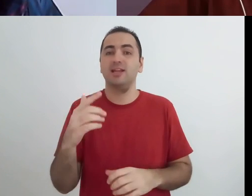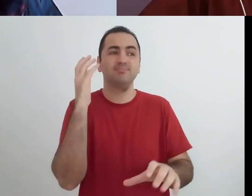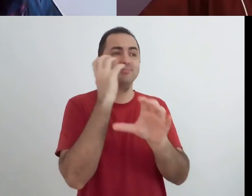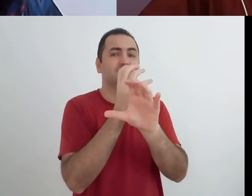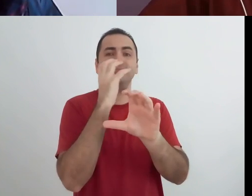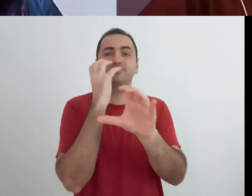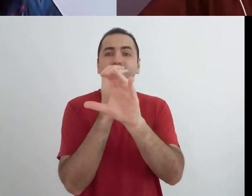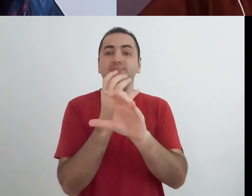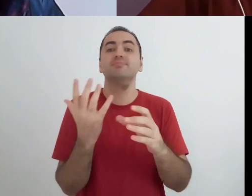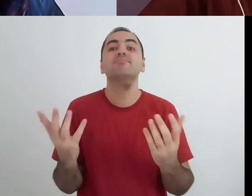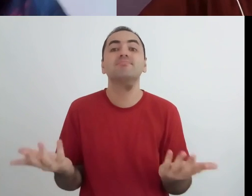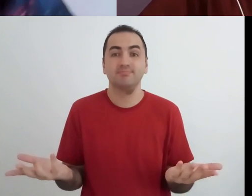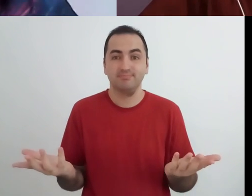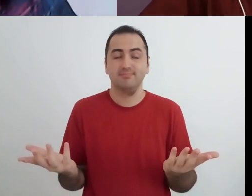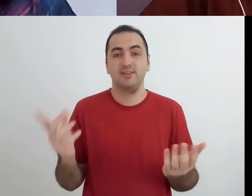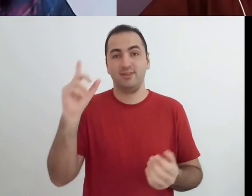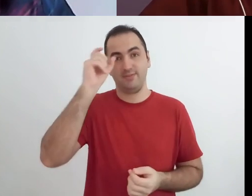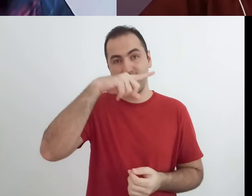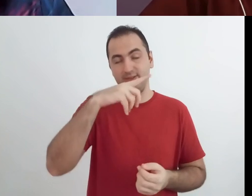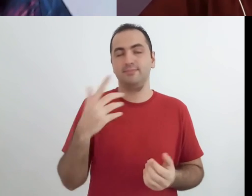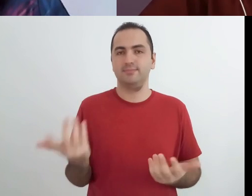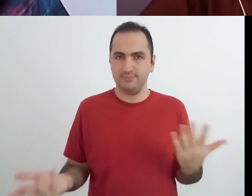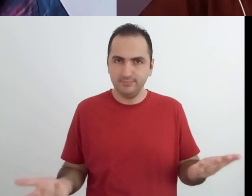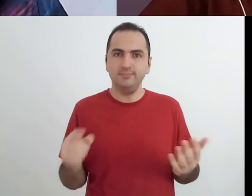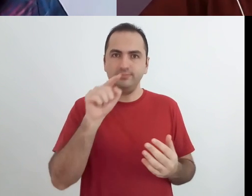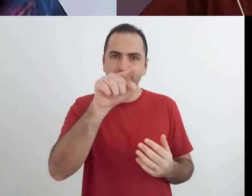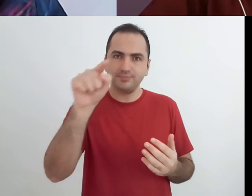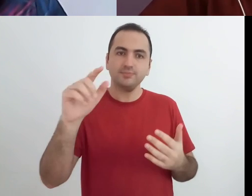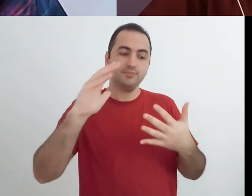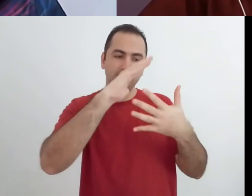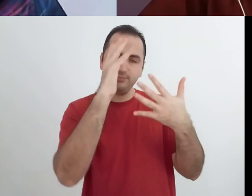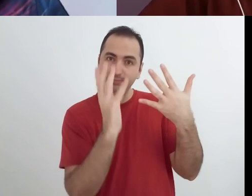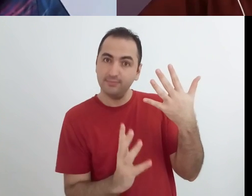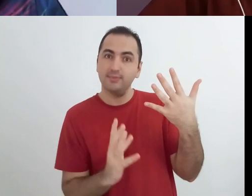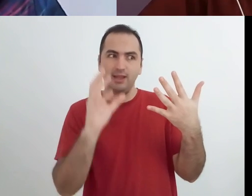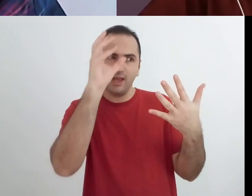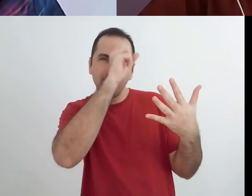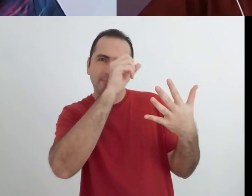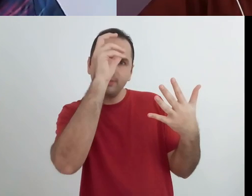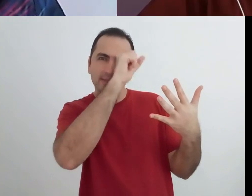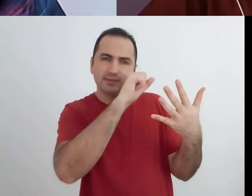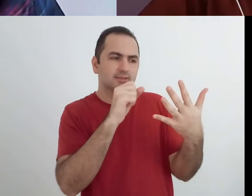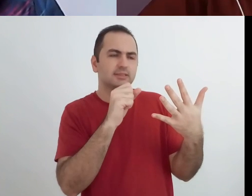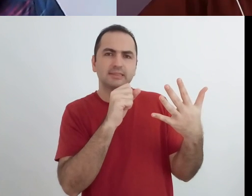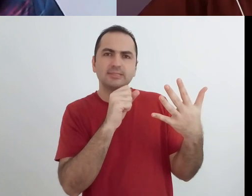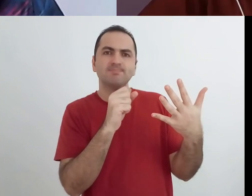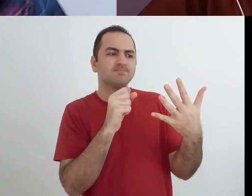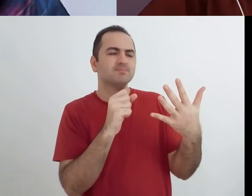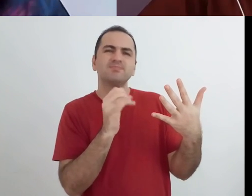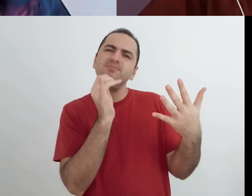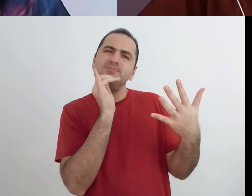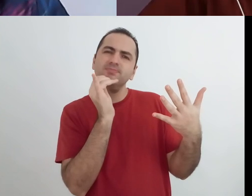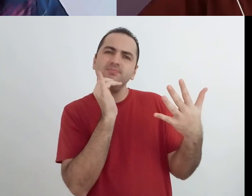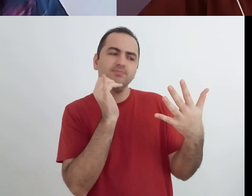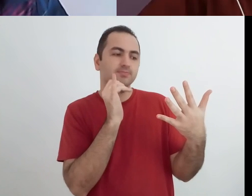é bem difícil, né? As pessoas que estão aprendendo Libras, geralmente elas ficam muito incomodadas, ou